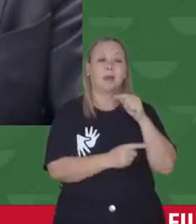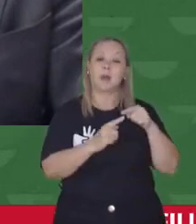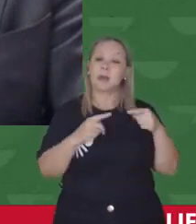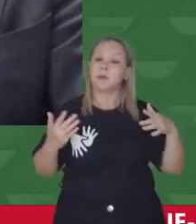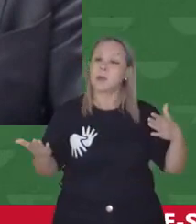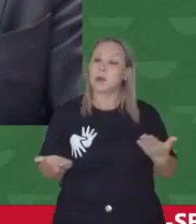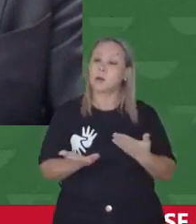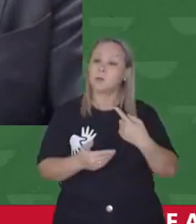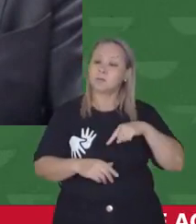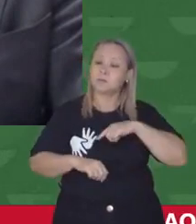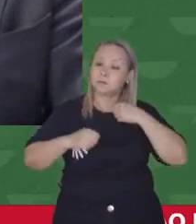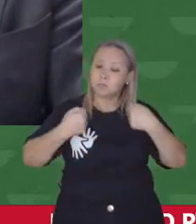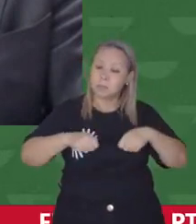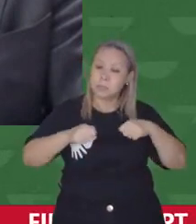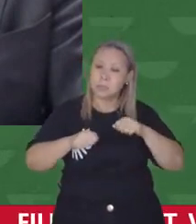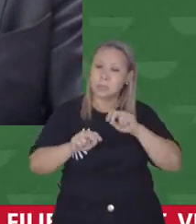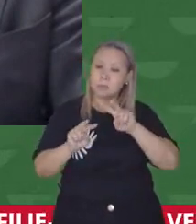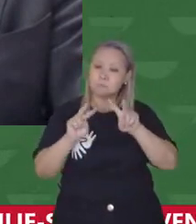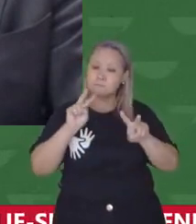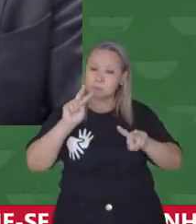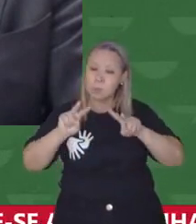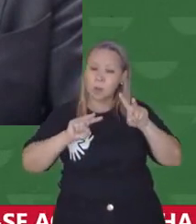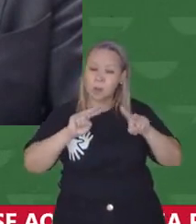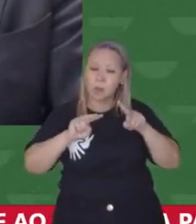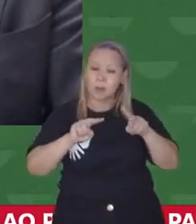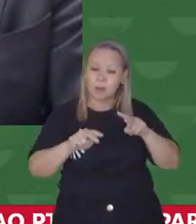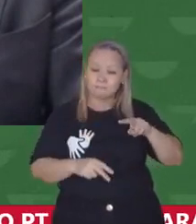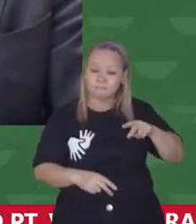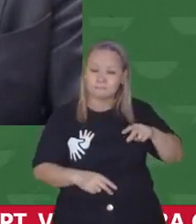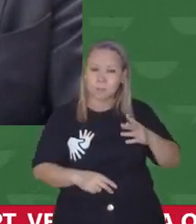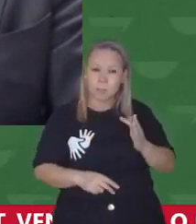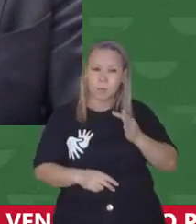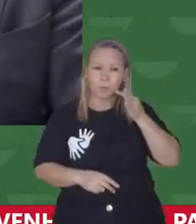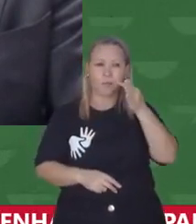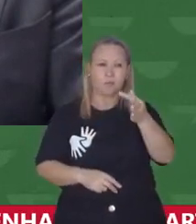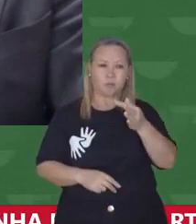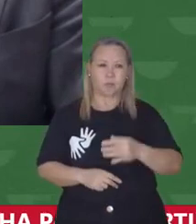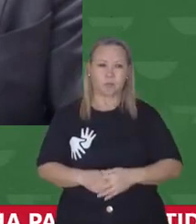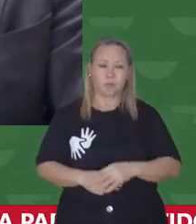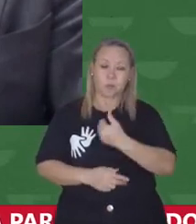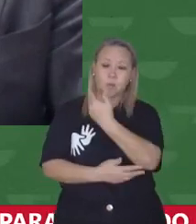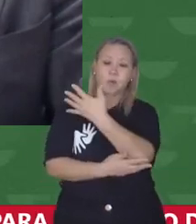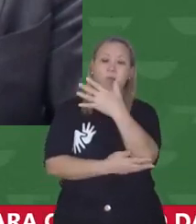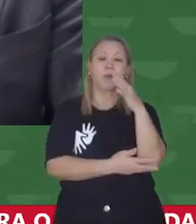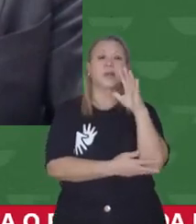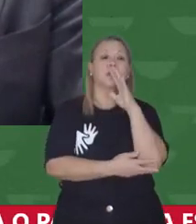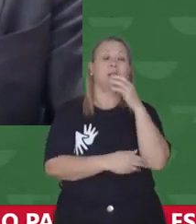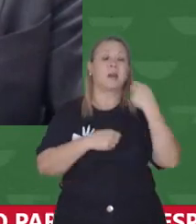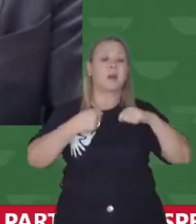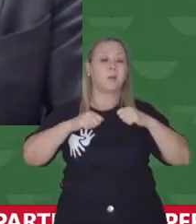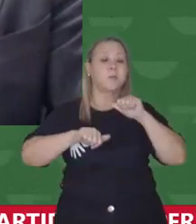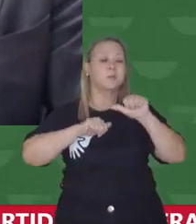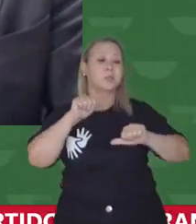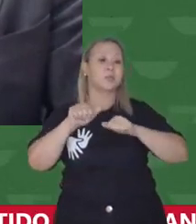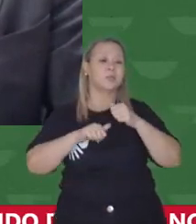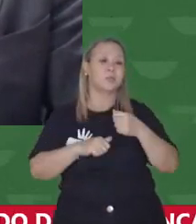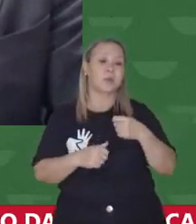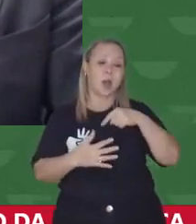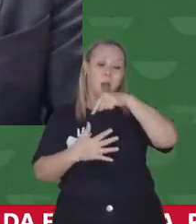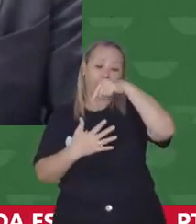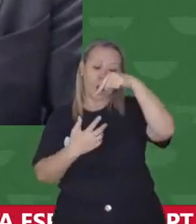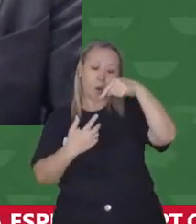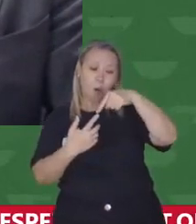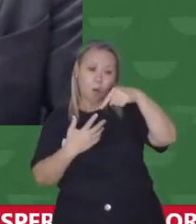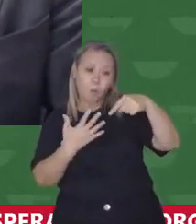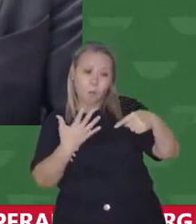nós precisamos olhar um passo além. O ambiental, ele precisa se tornar um dos motores,